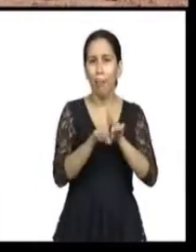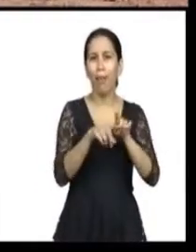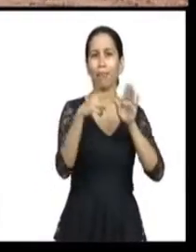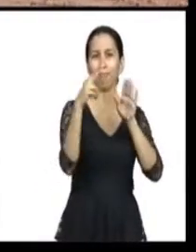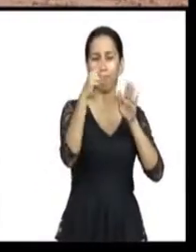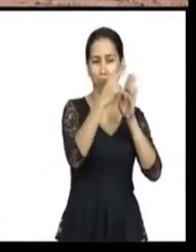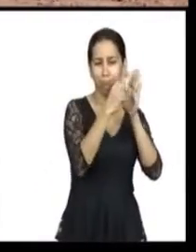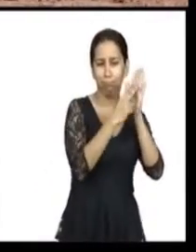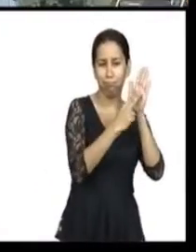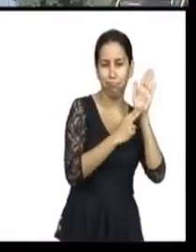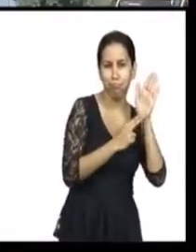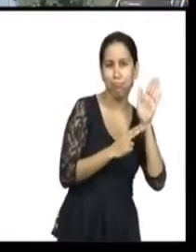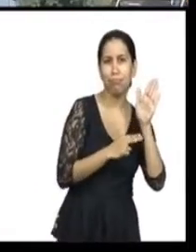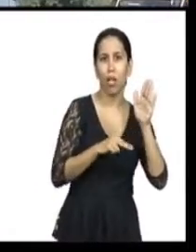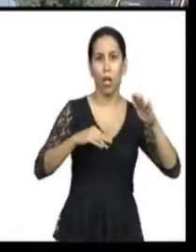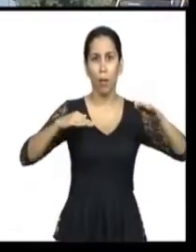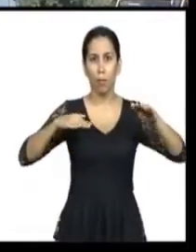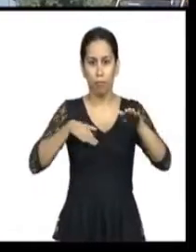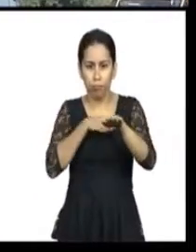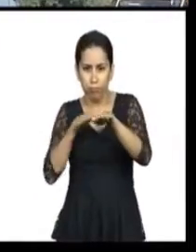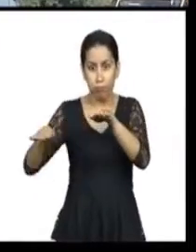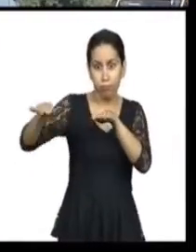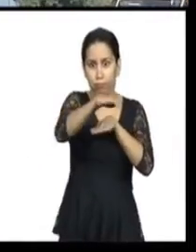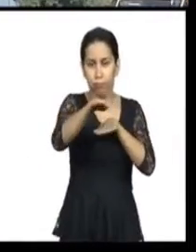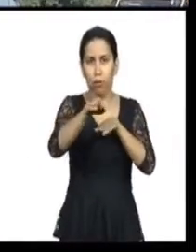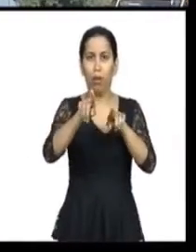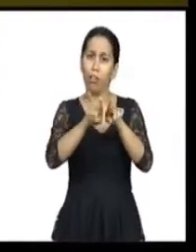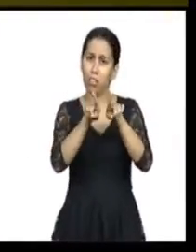normas de ultrapassagem e estacionamento.